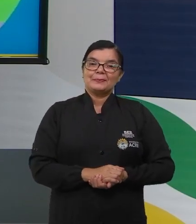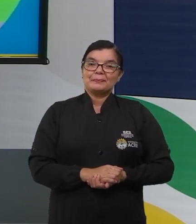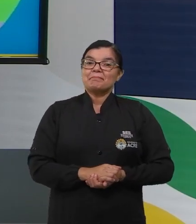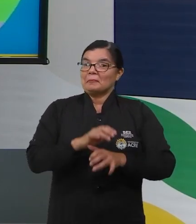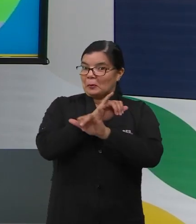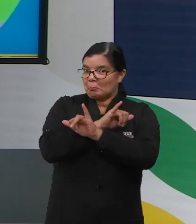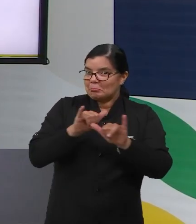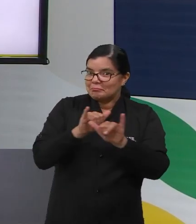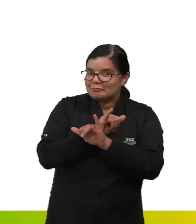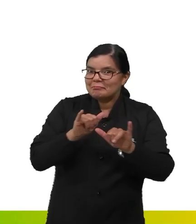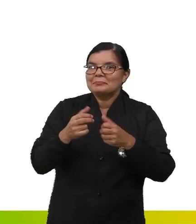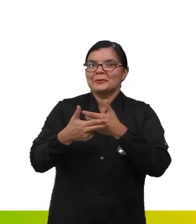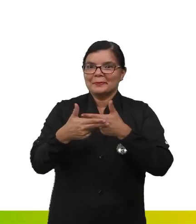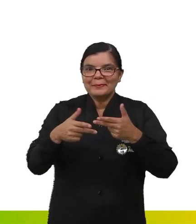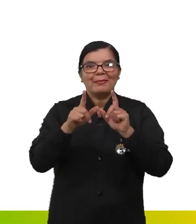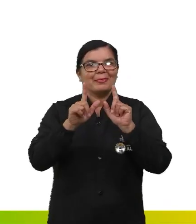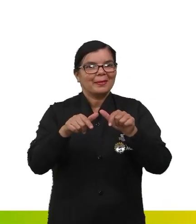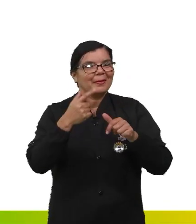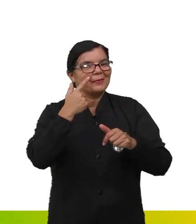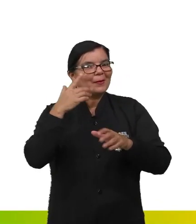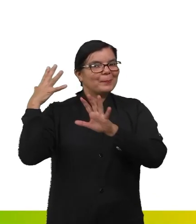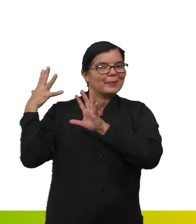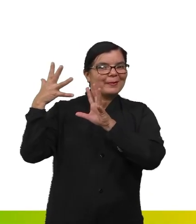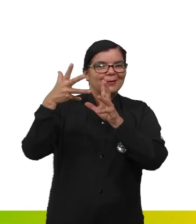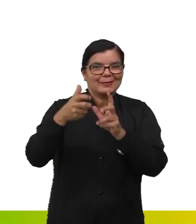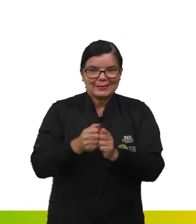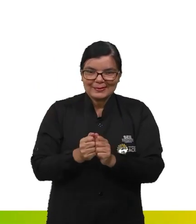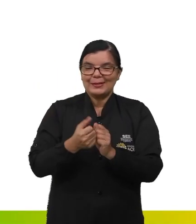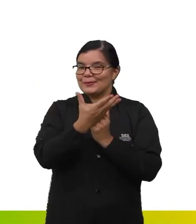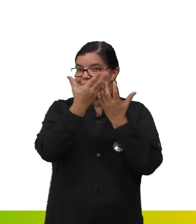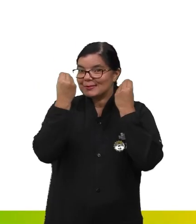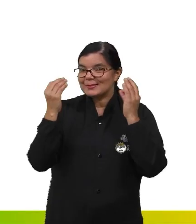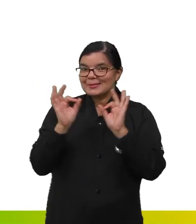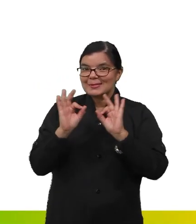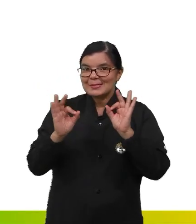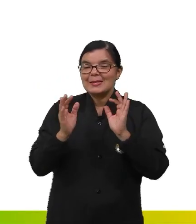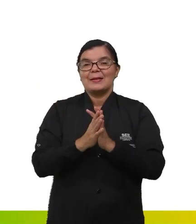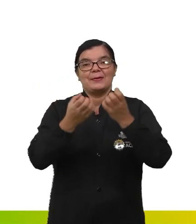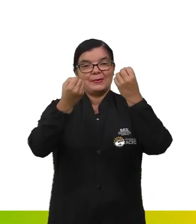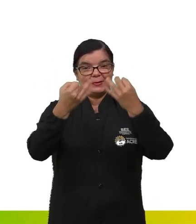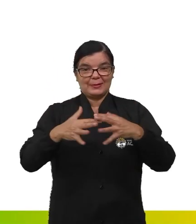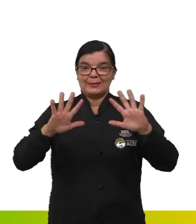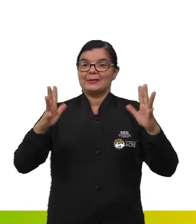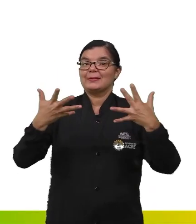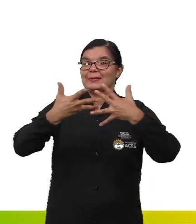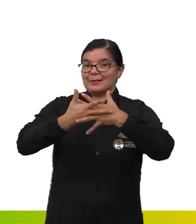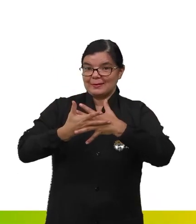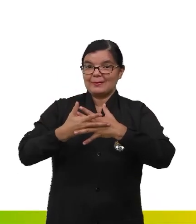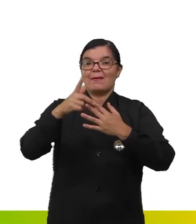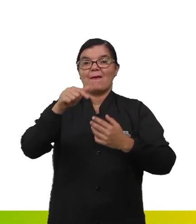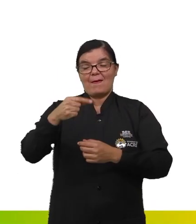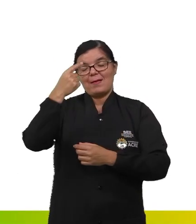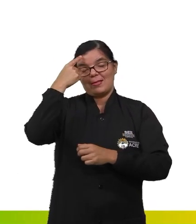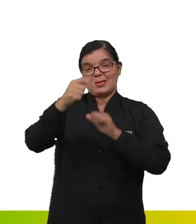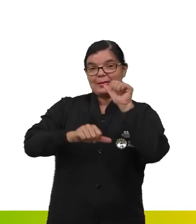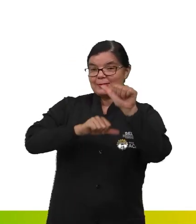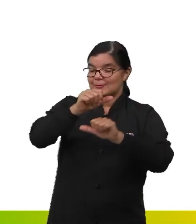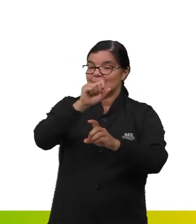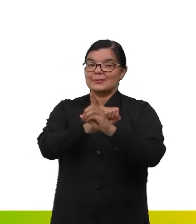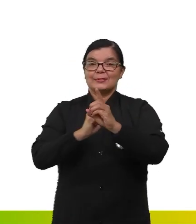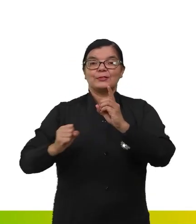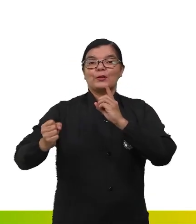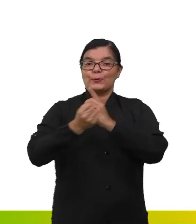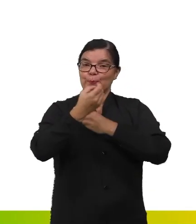Muita informação? Muita coisa? Então, só para a gente recapitular e não esquecer, ó, o conceito de cidadania é um reflexo das mudanças